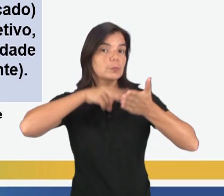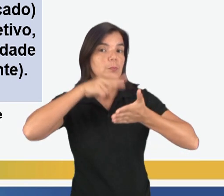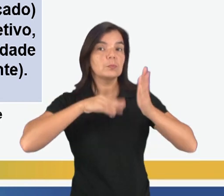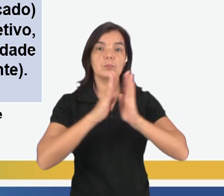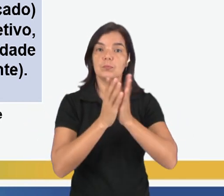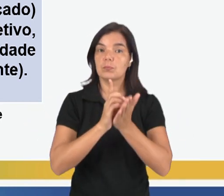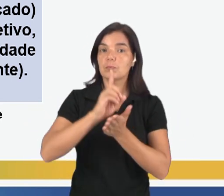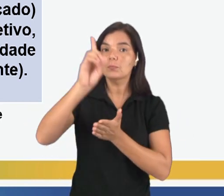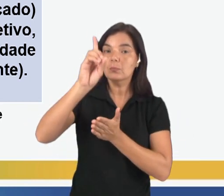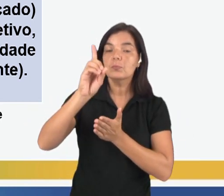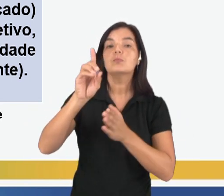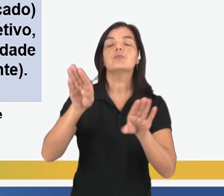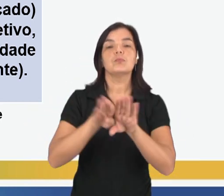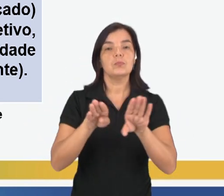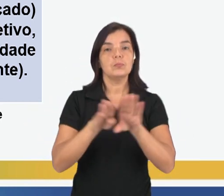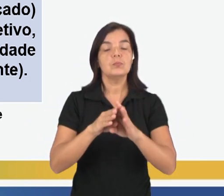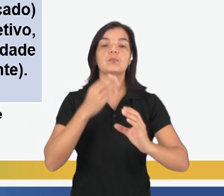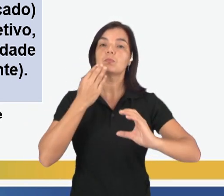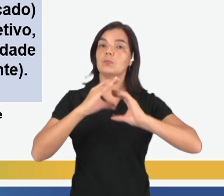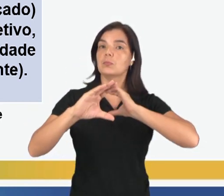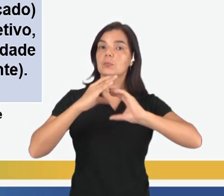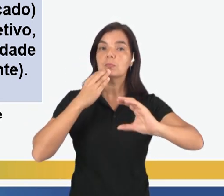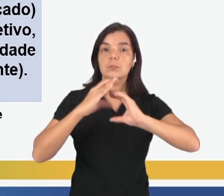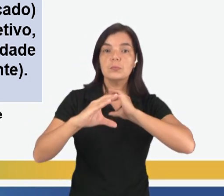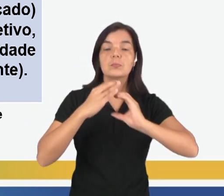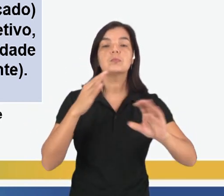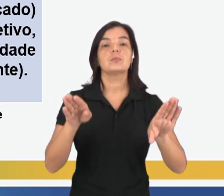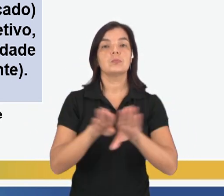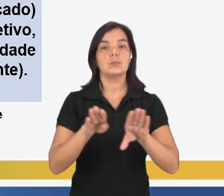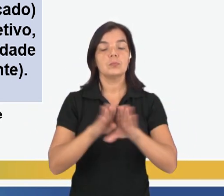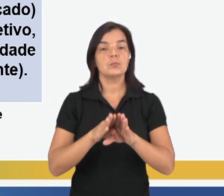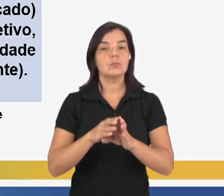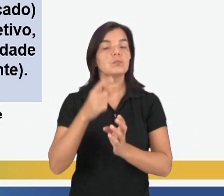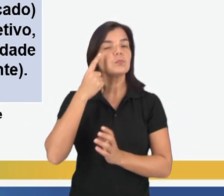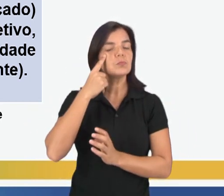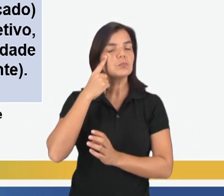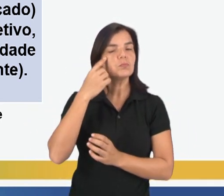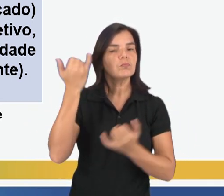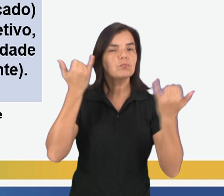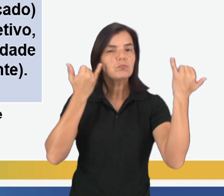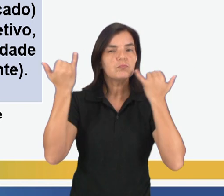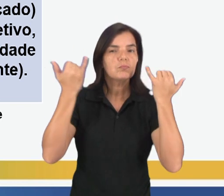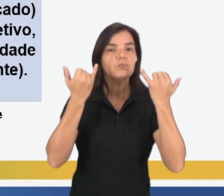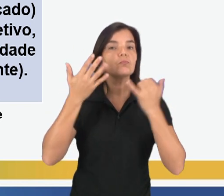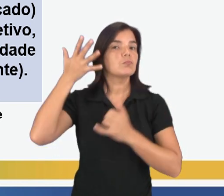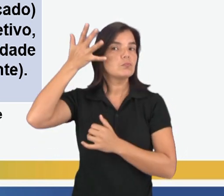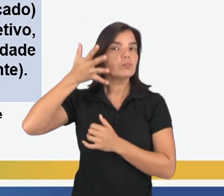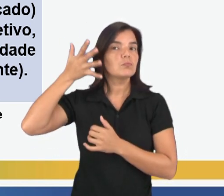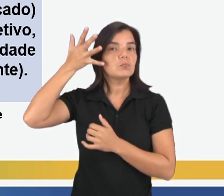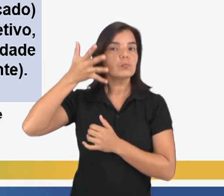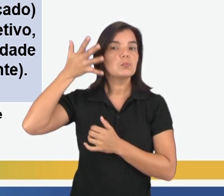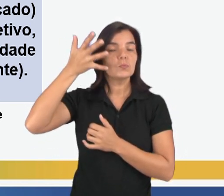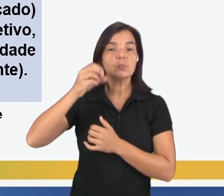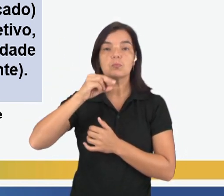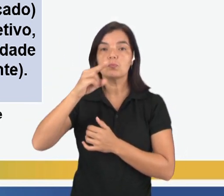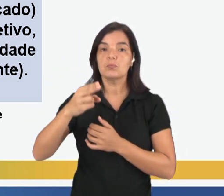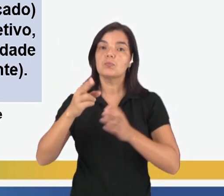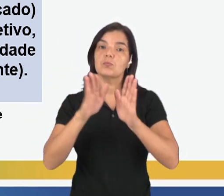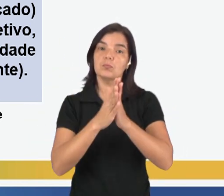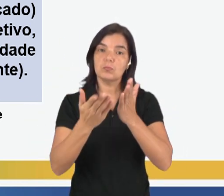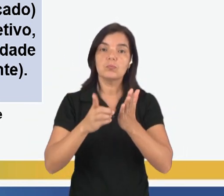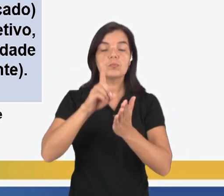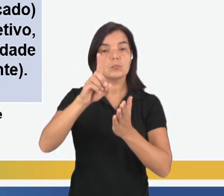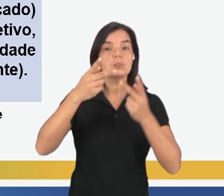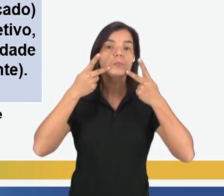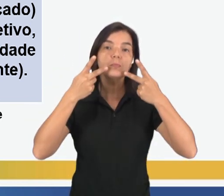liturgias, né? Fazer os seus cantos, né? Ouvir determinadas palestras ou sermões.